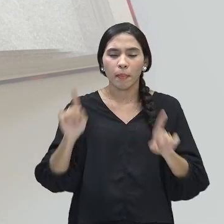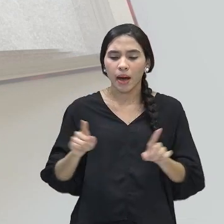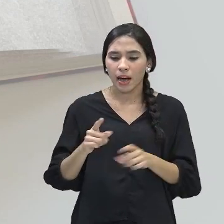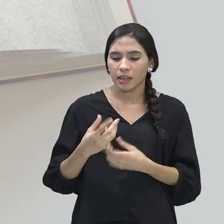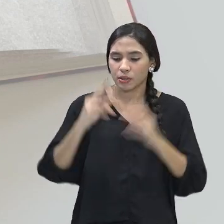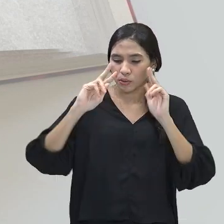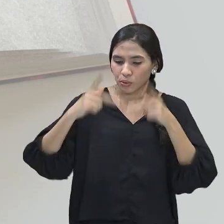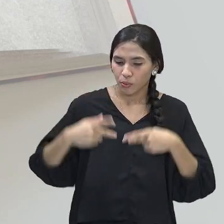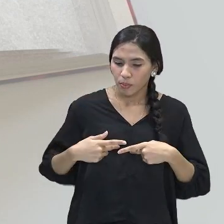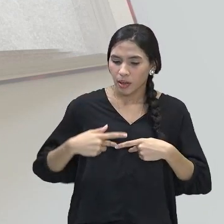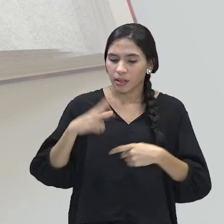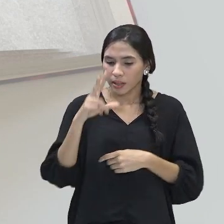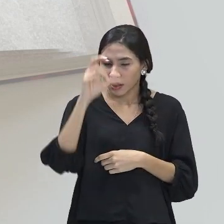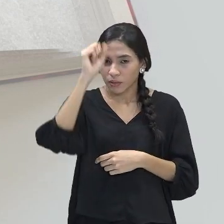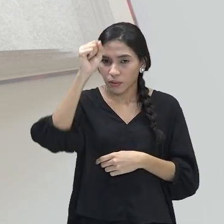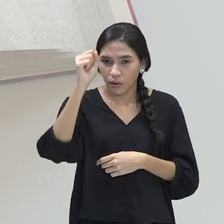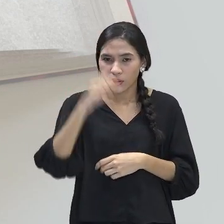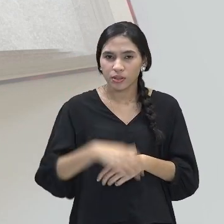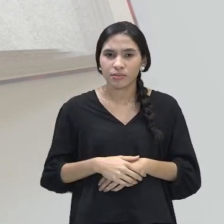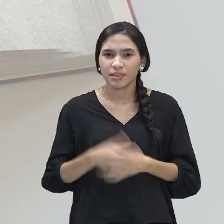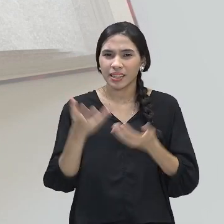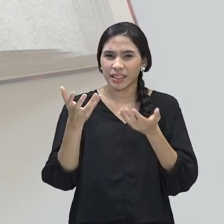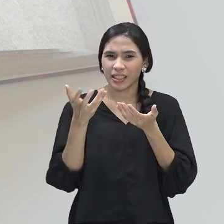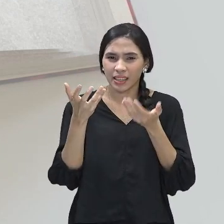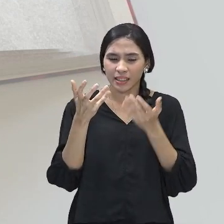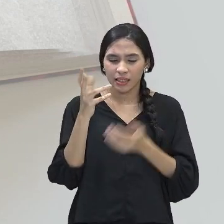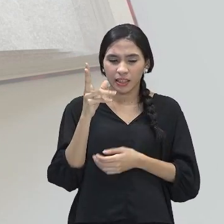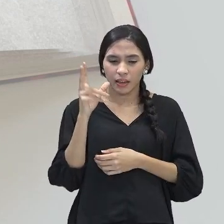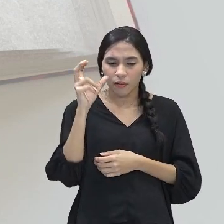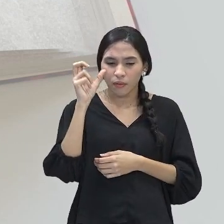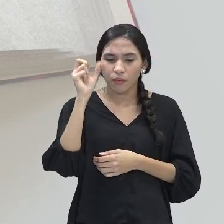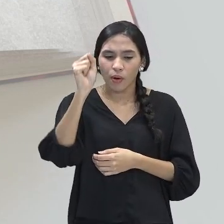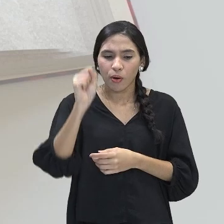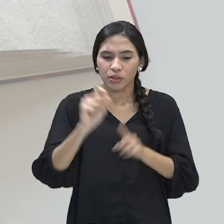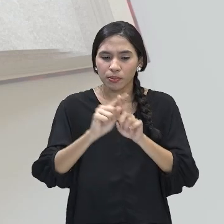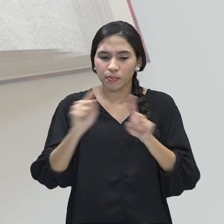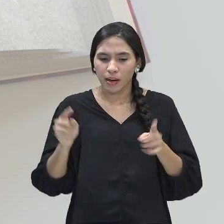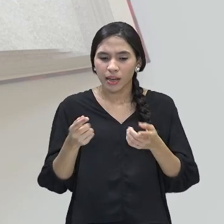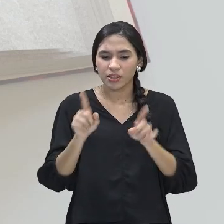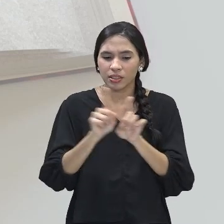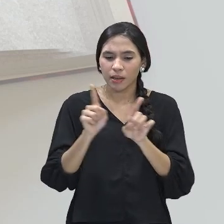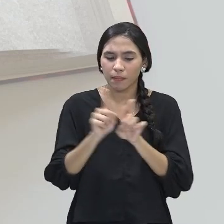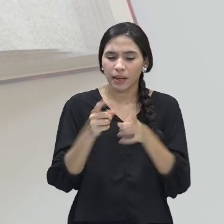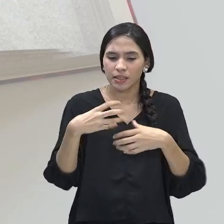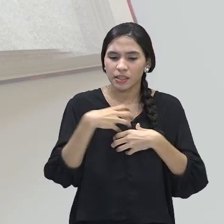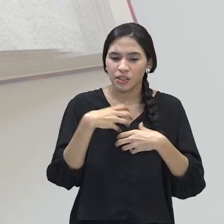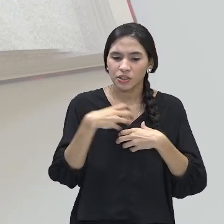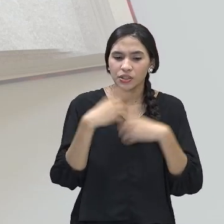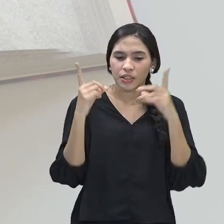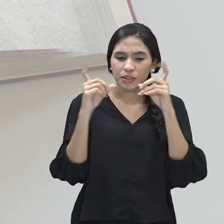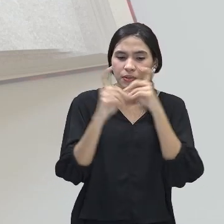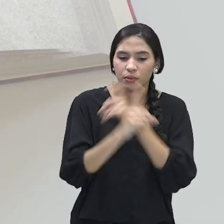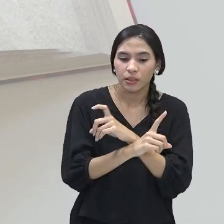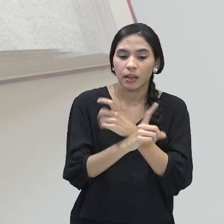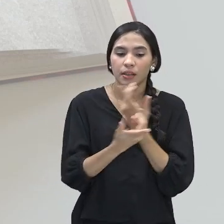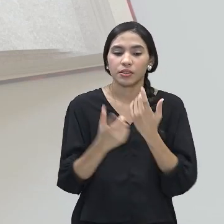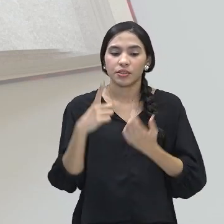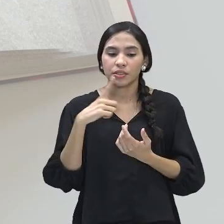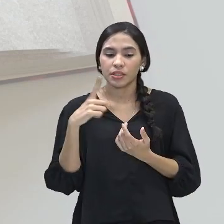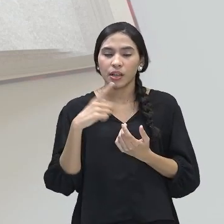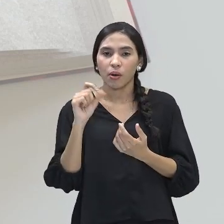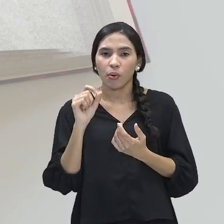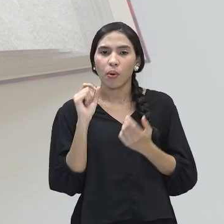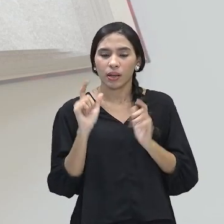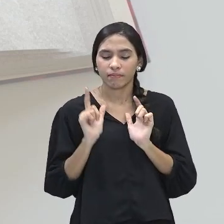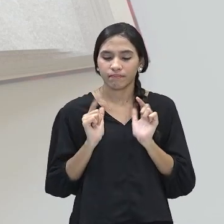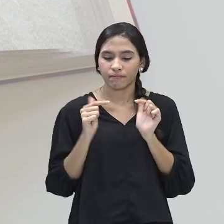ser herói e desejar vencer as coisas? Não era mulher, ela existia e o que havia dentro dela eram